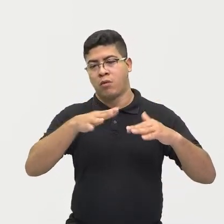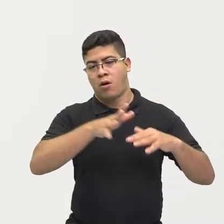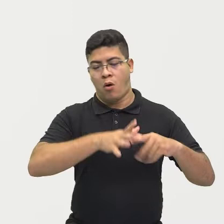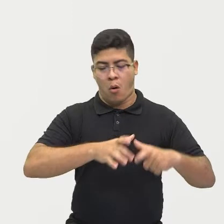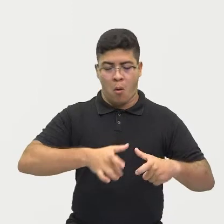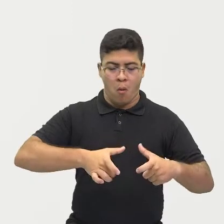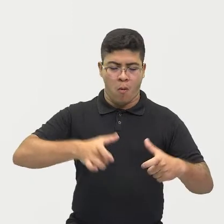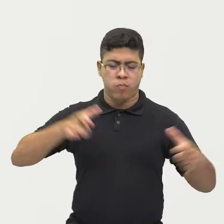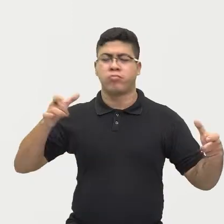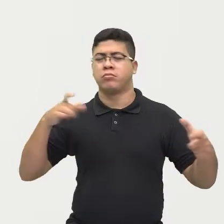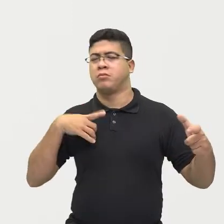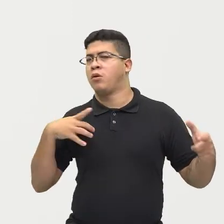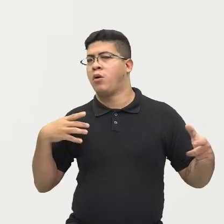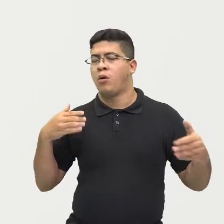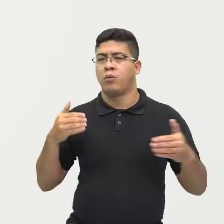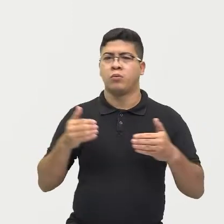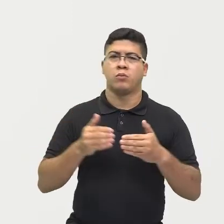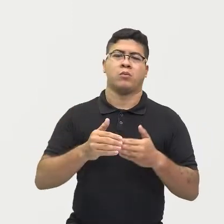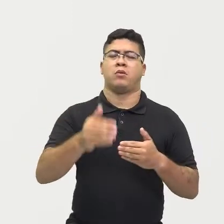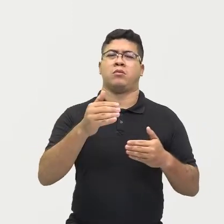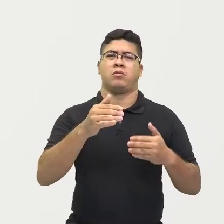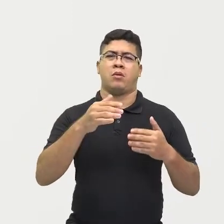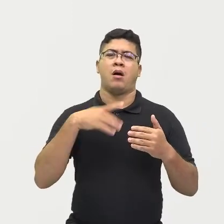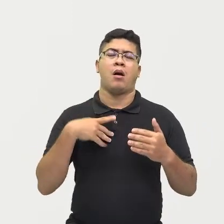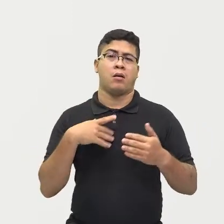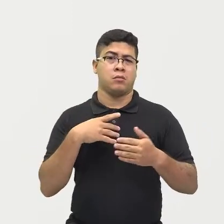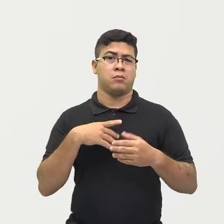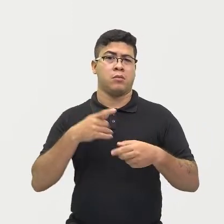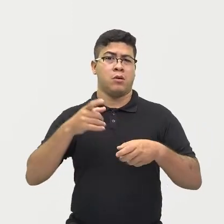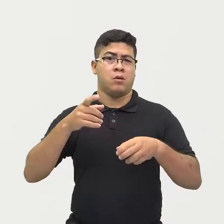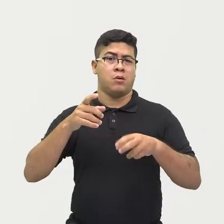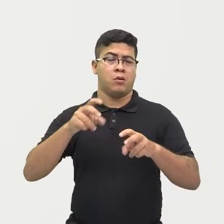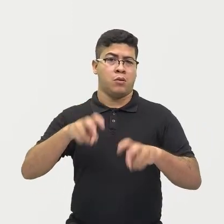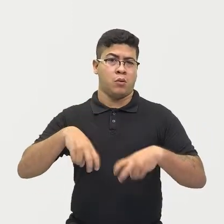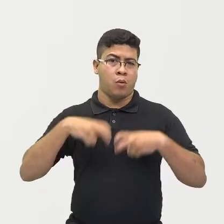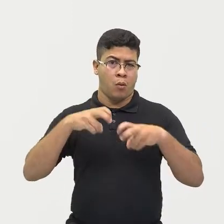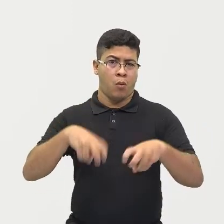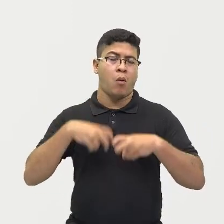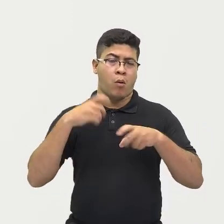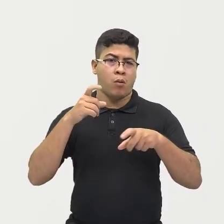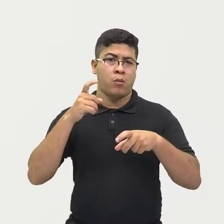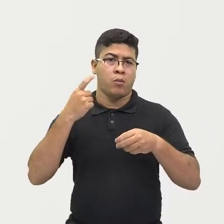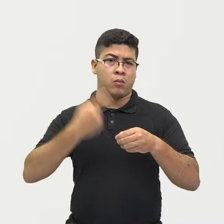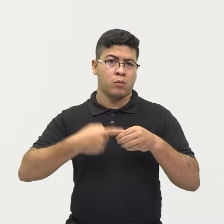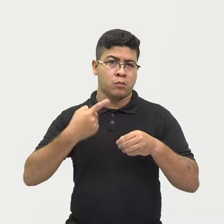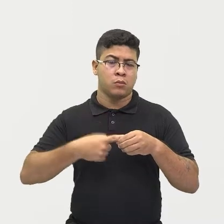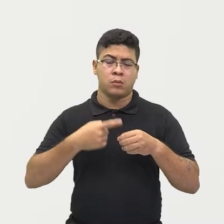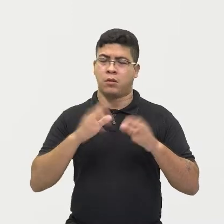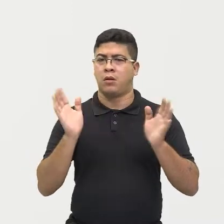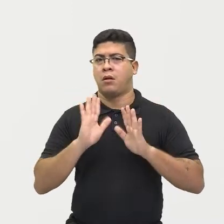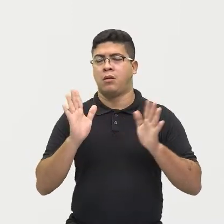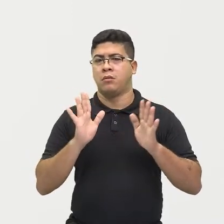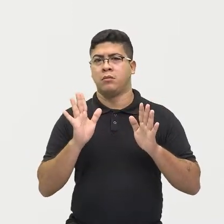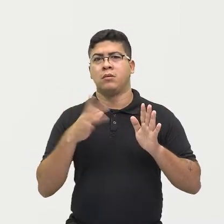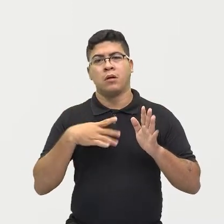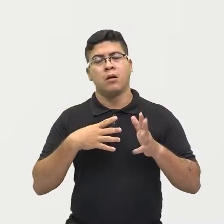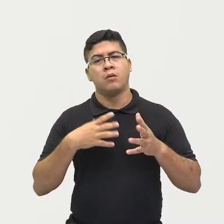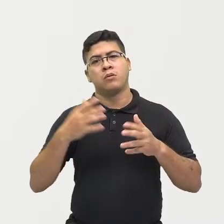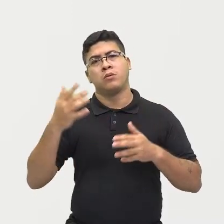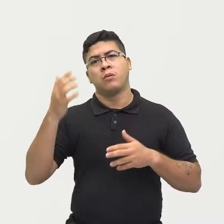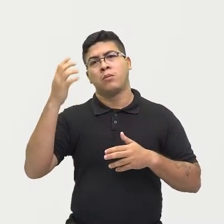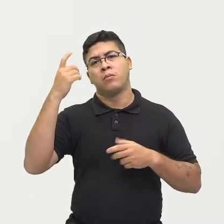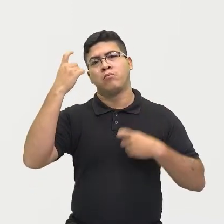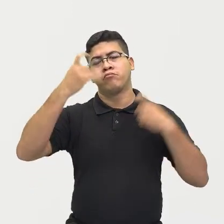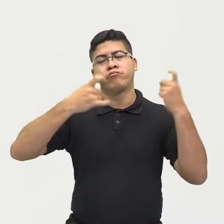Né? Não estão preocupados com o campo e tudo mais, eles estão preocupados com a velocidade, com as máquinas, com a